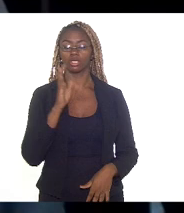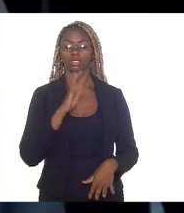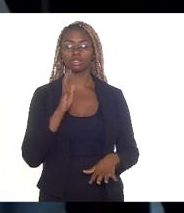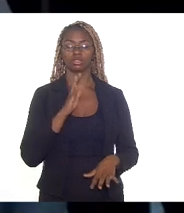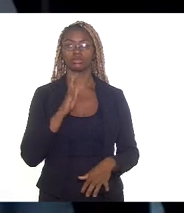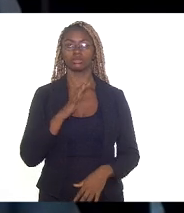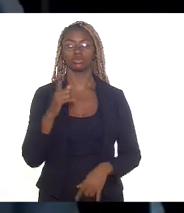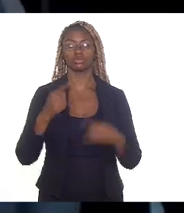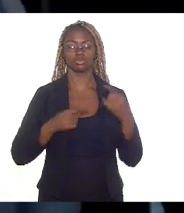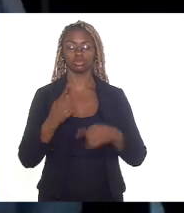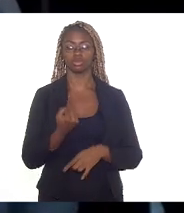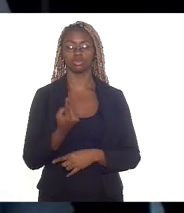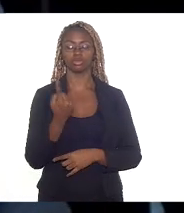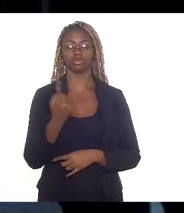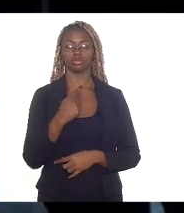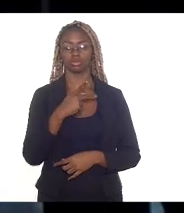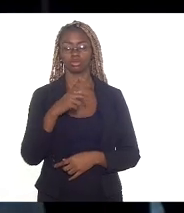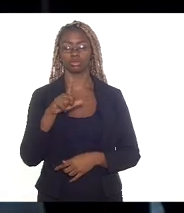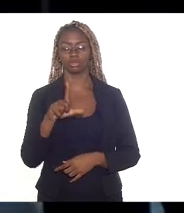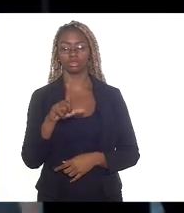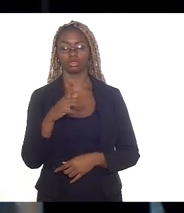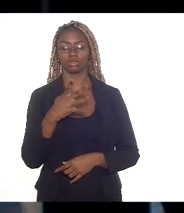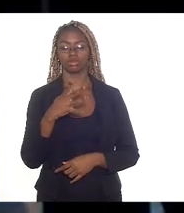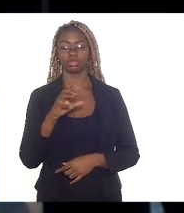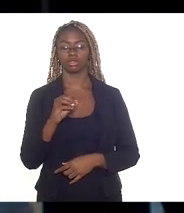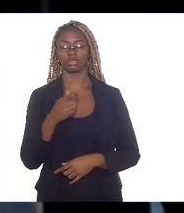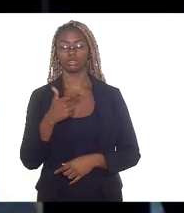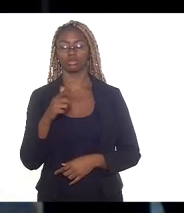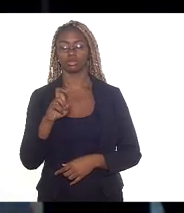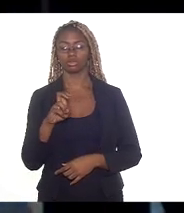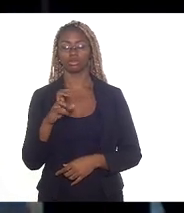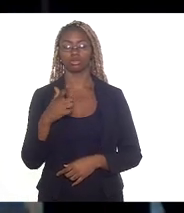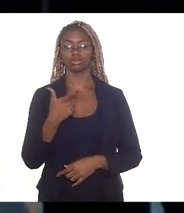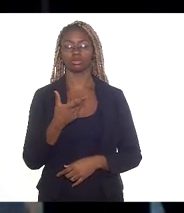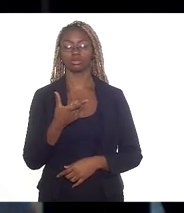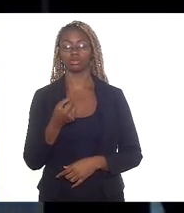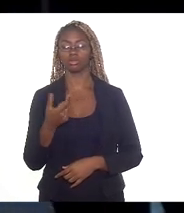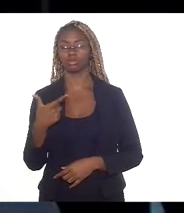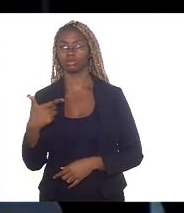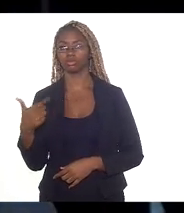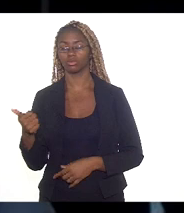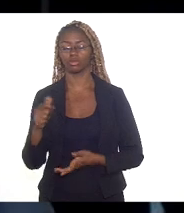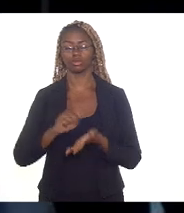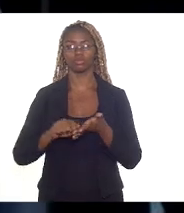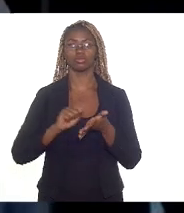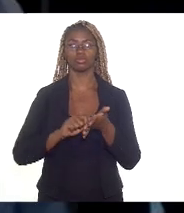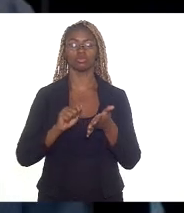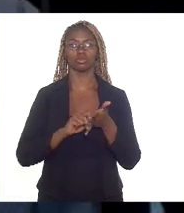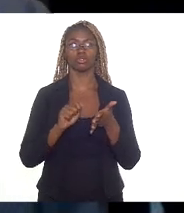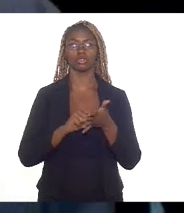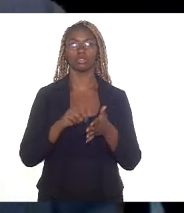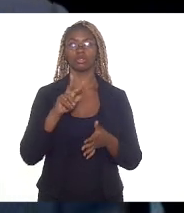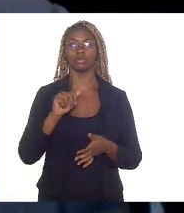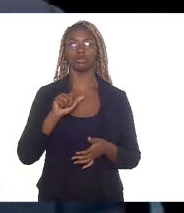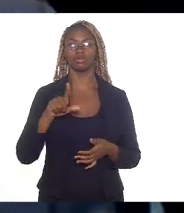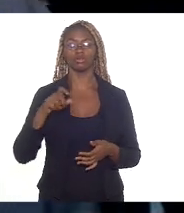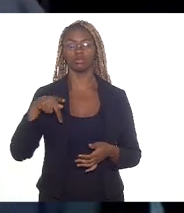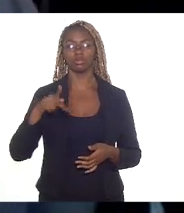e discussão única, projeto de lei 4025 de 2021, de autoria do deputado Valdeque Carneiro e Márcio Pacheco, que altera a